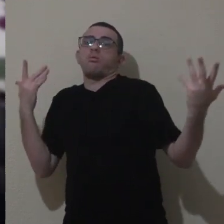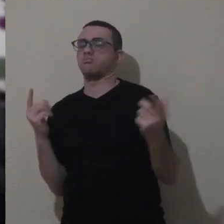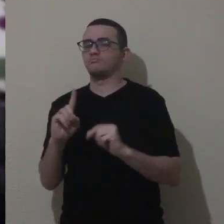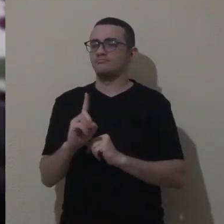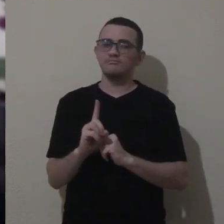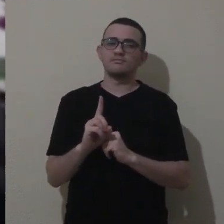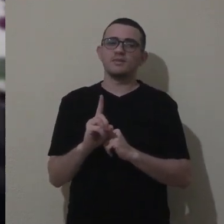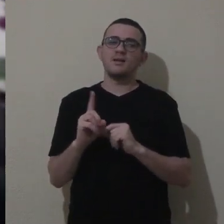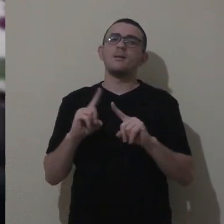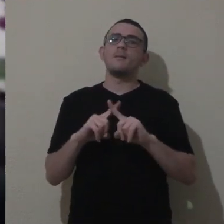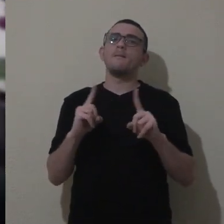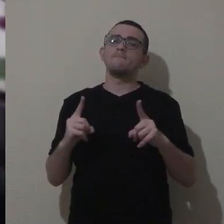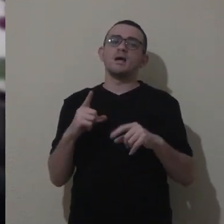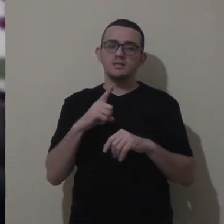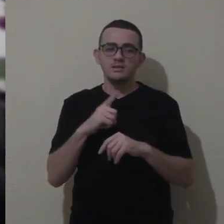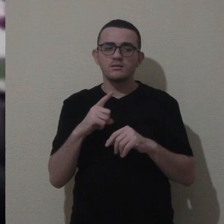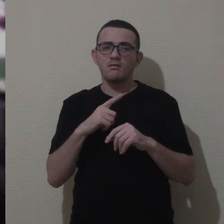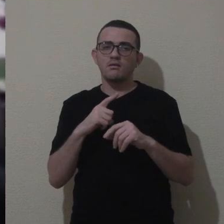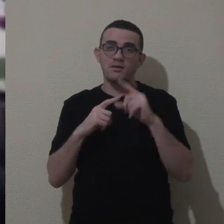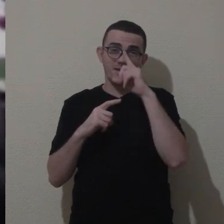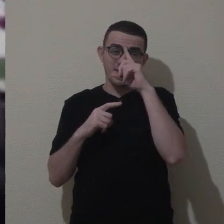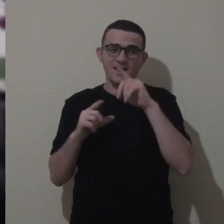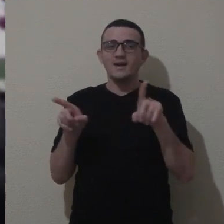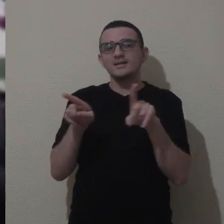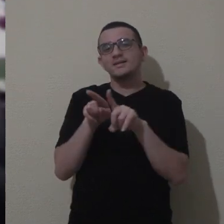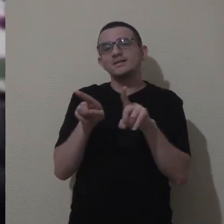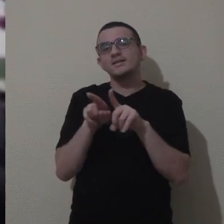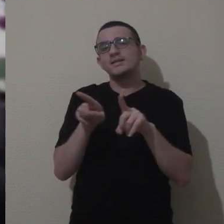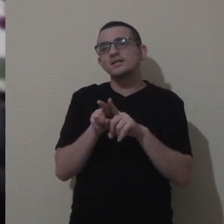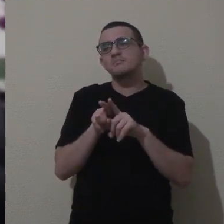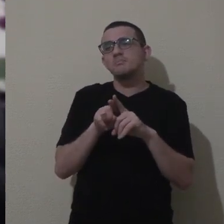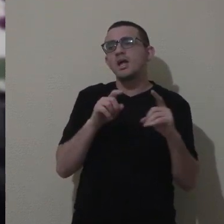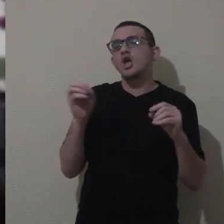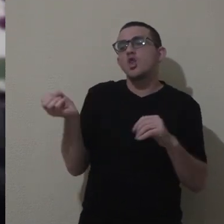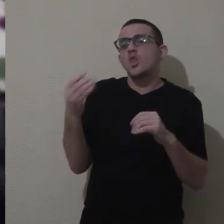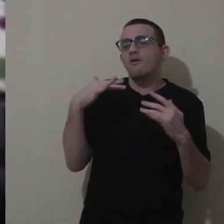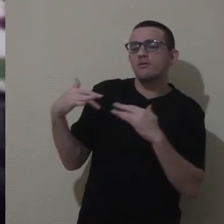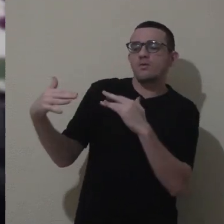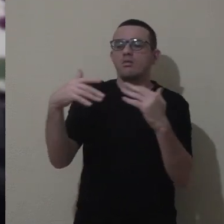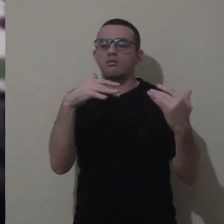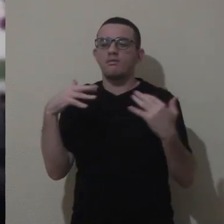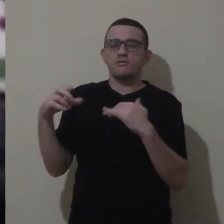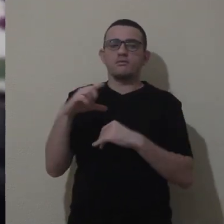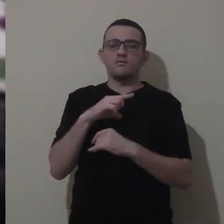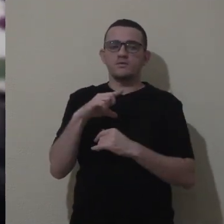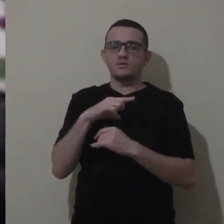quantidades grandes, né, mas ela existe, e também de novas conexões que se tem,